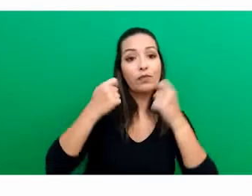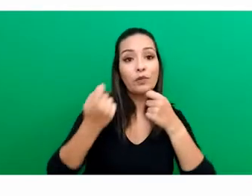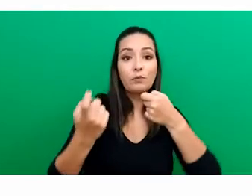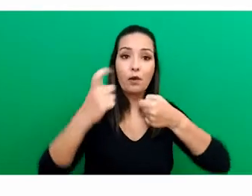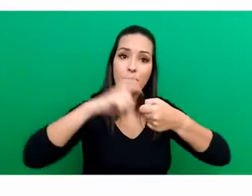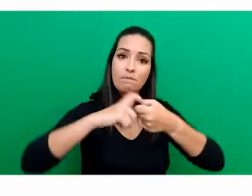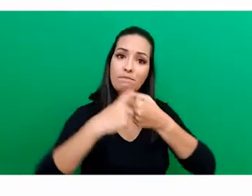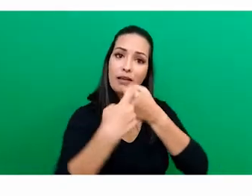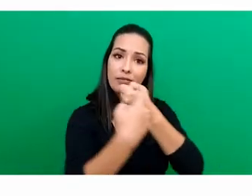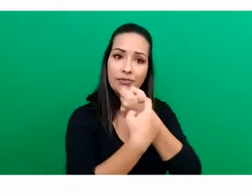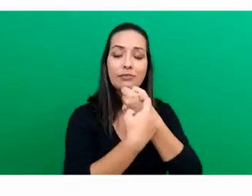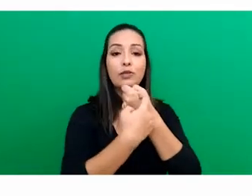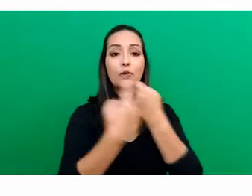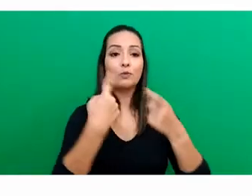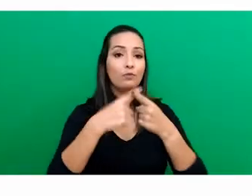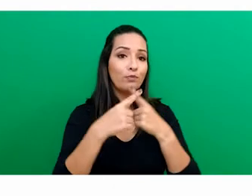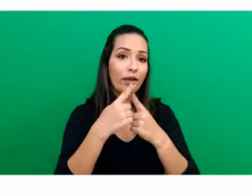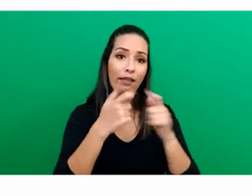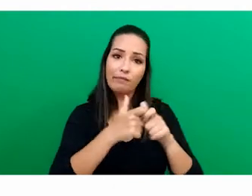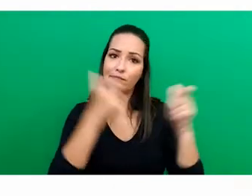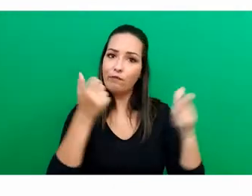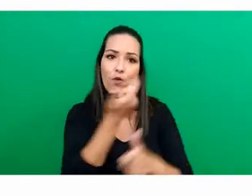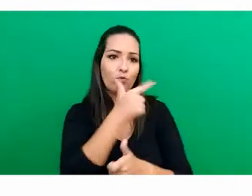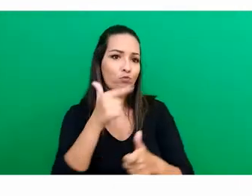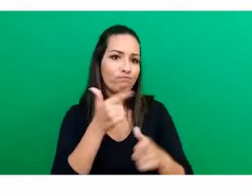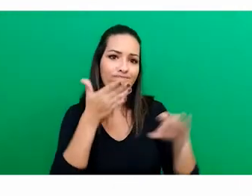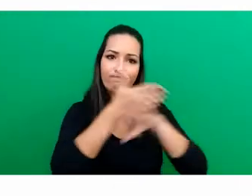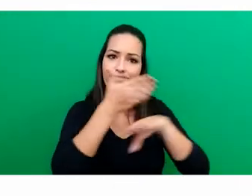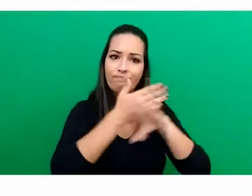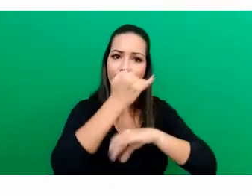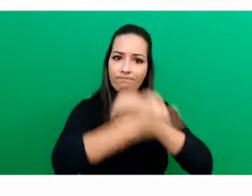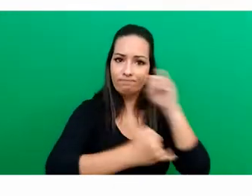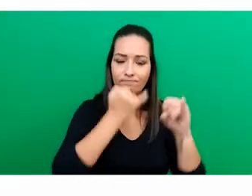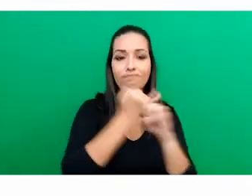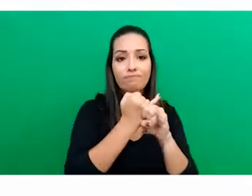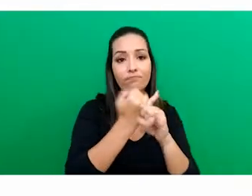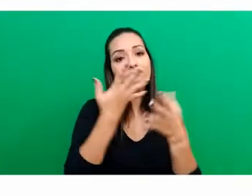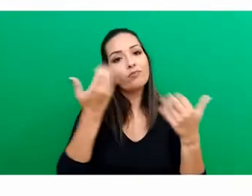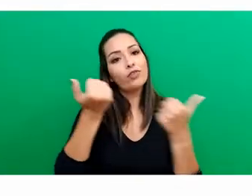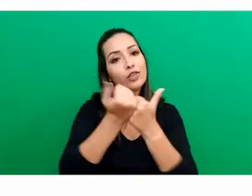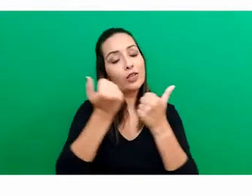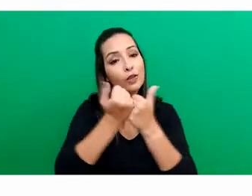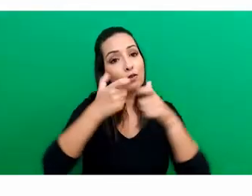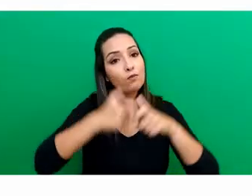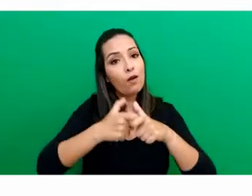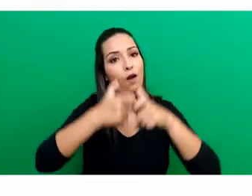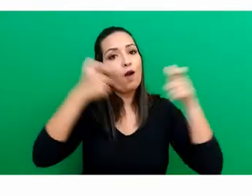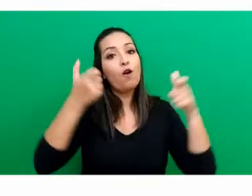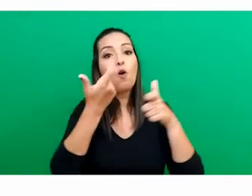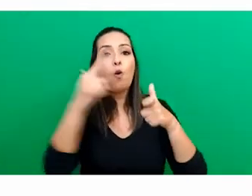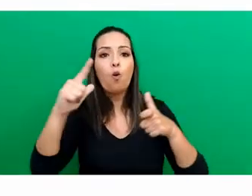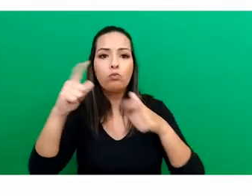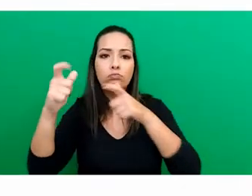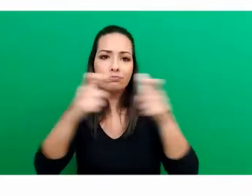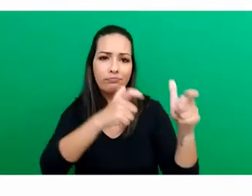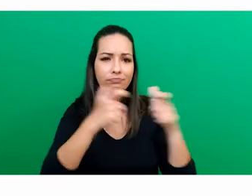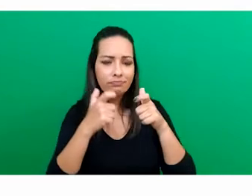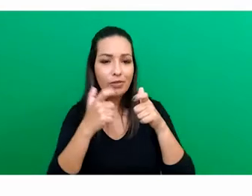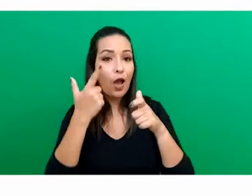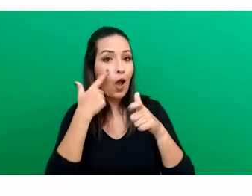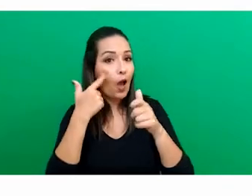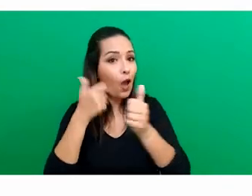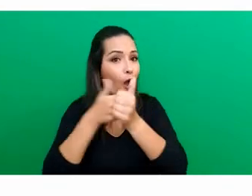parcerias para viabilizar esse acesso. Buscamos apoio para podermos ampliar este curso de tecnologia para outras comunidades.